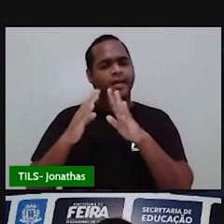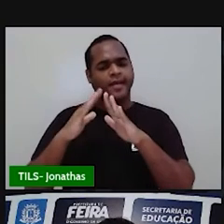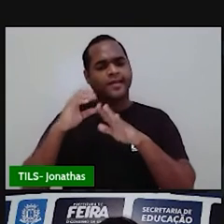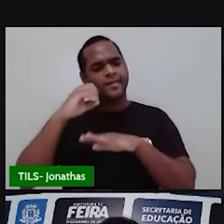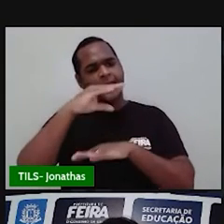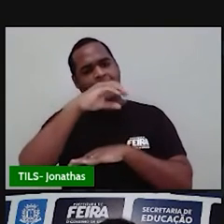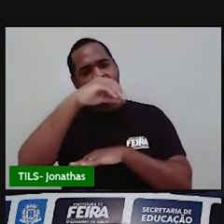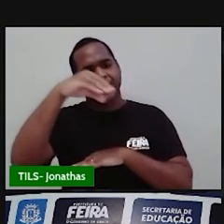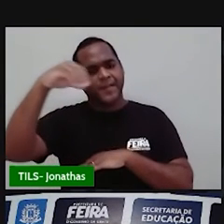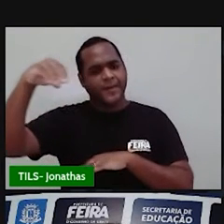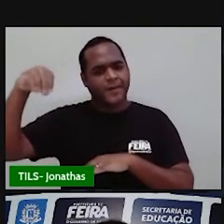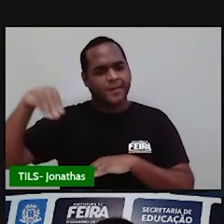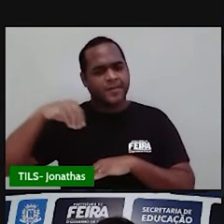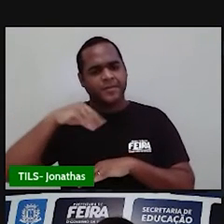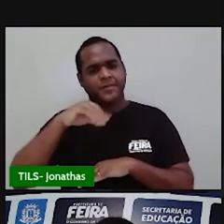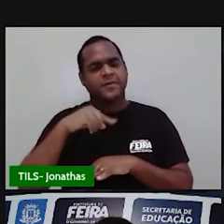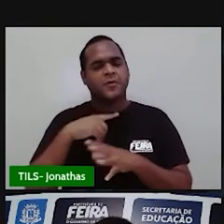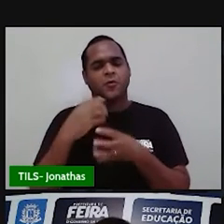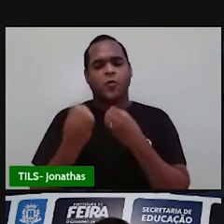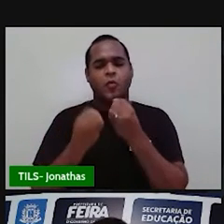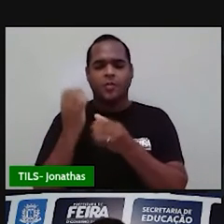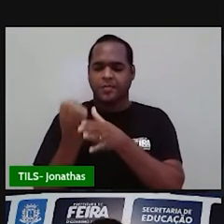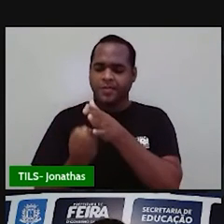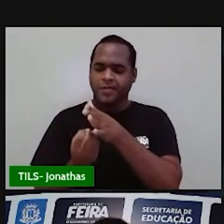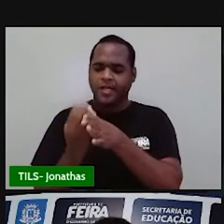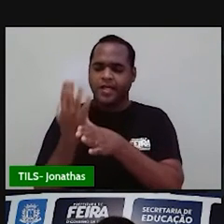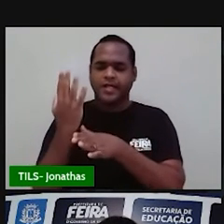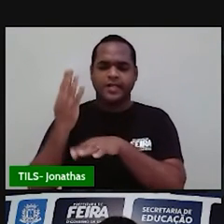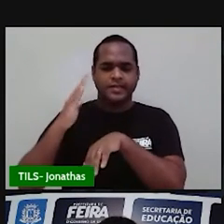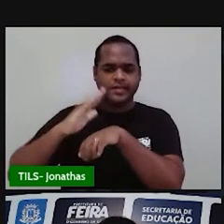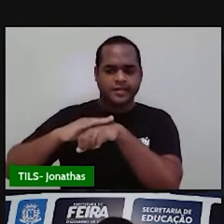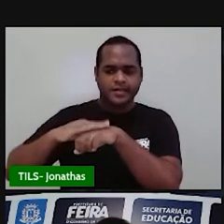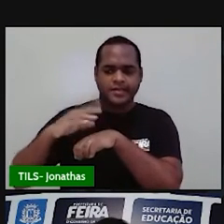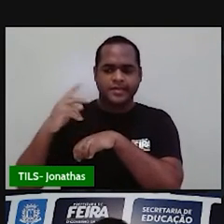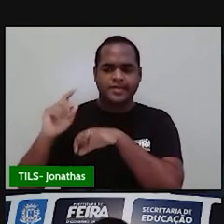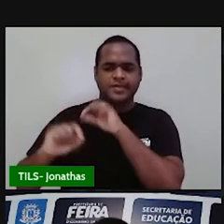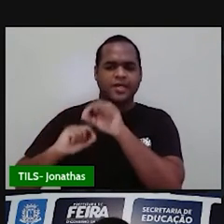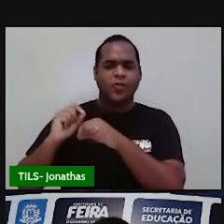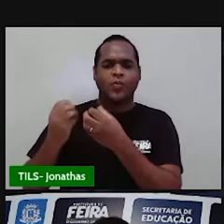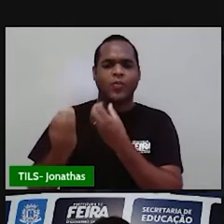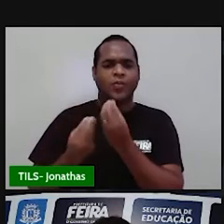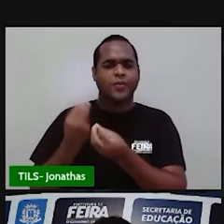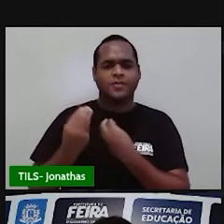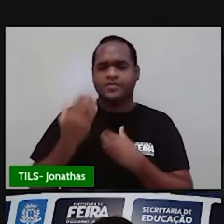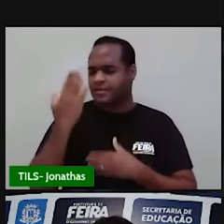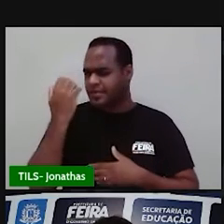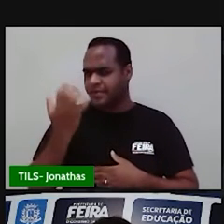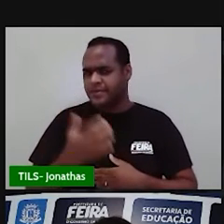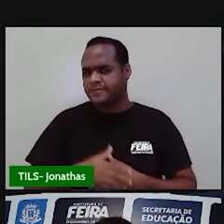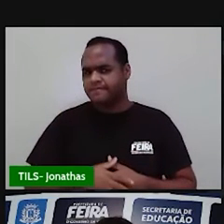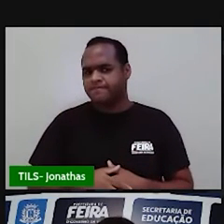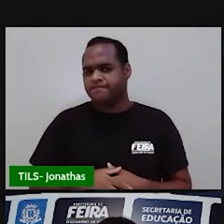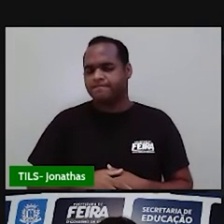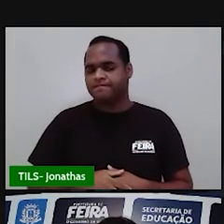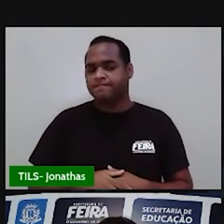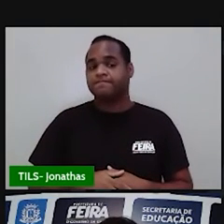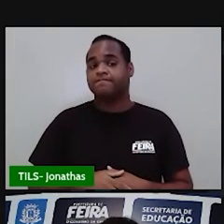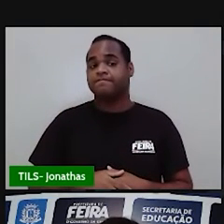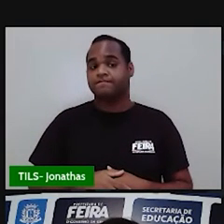casas? Como é produzida essa energia elétrica que chega em nossas casas,